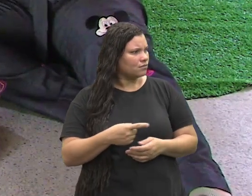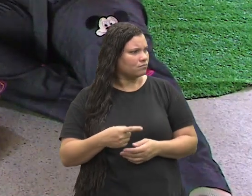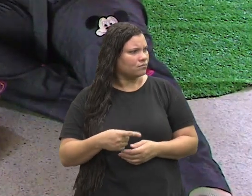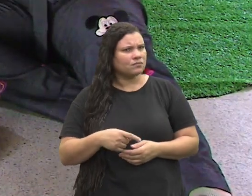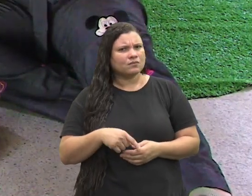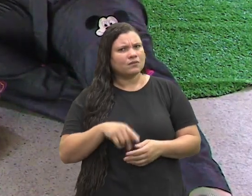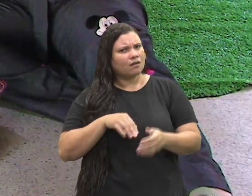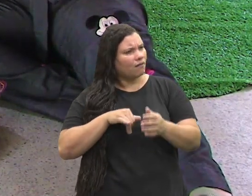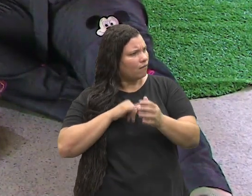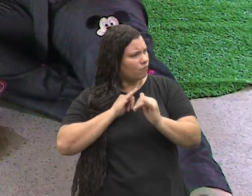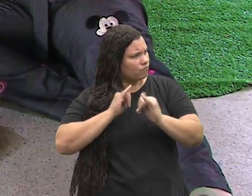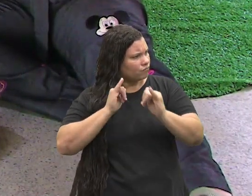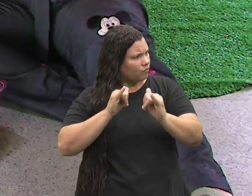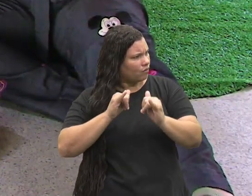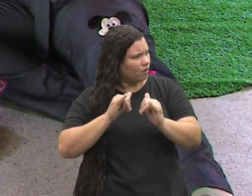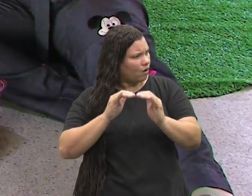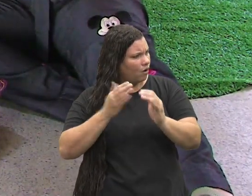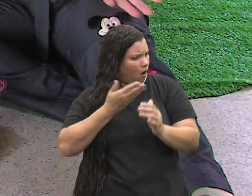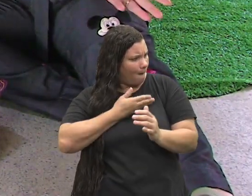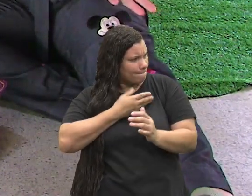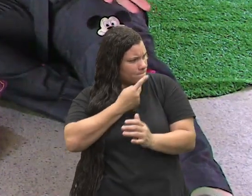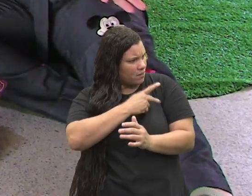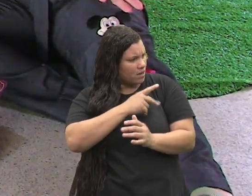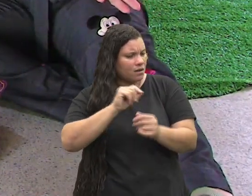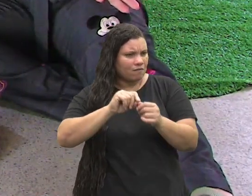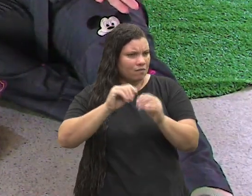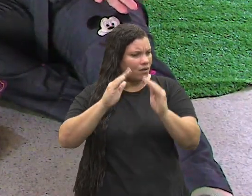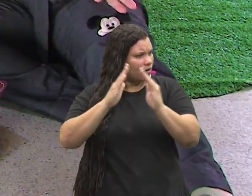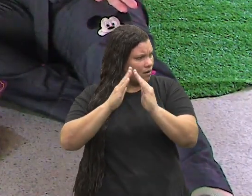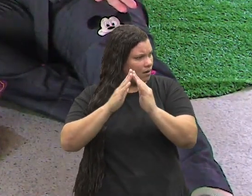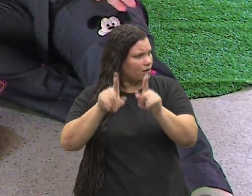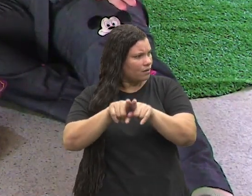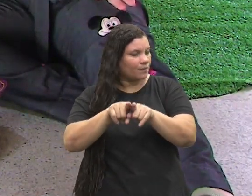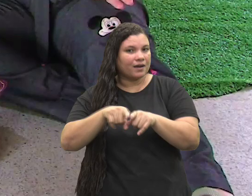casa. Eu amei ou você não gostou?